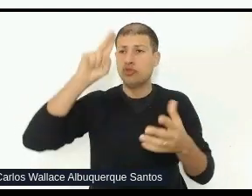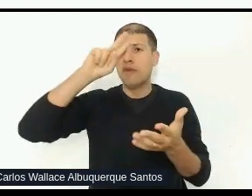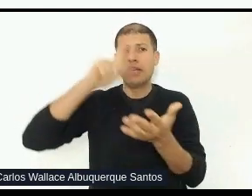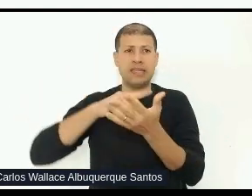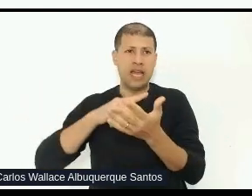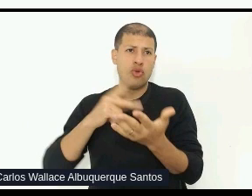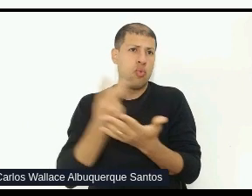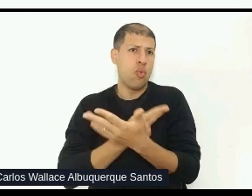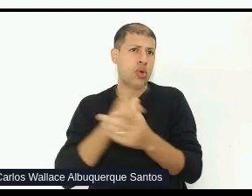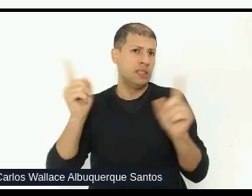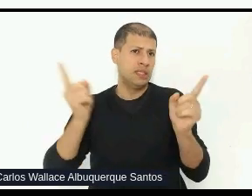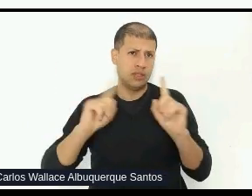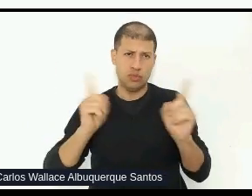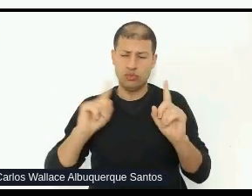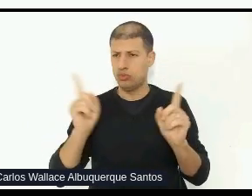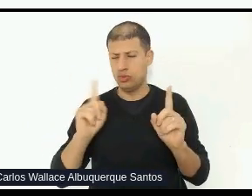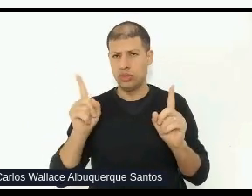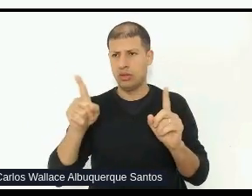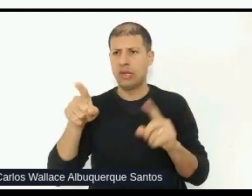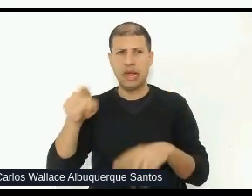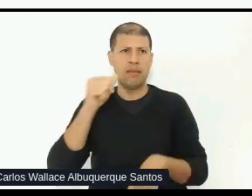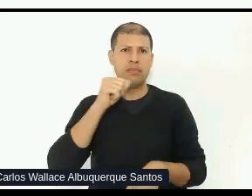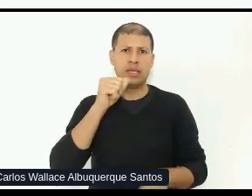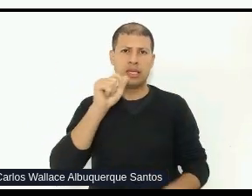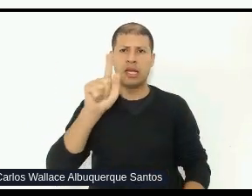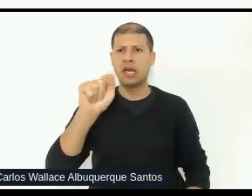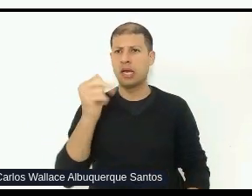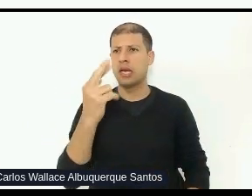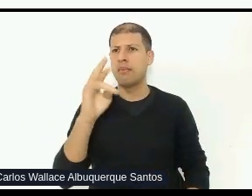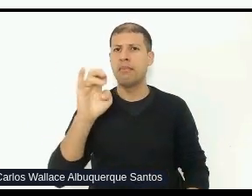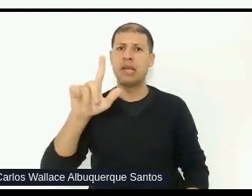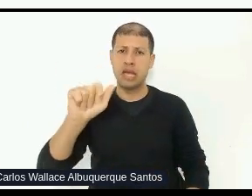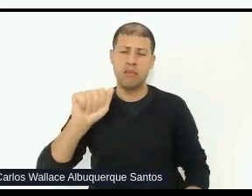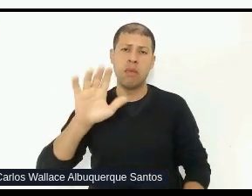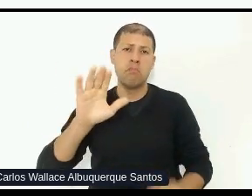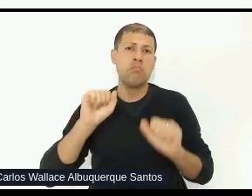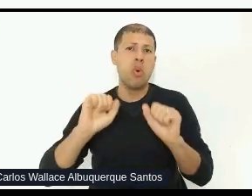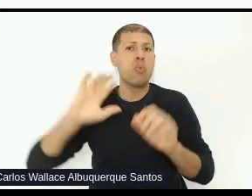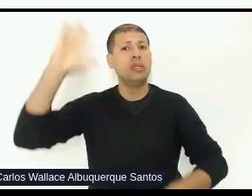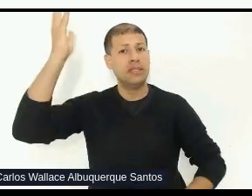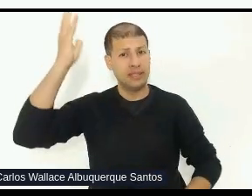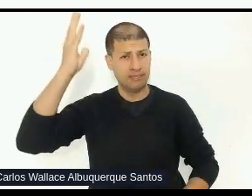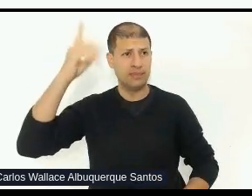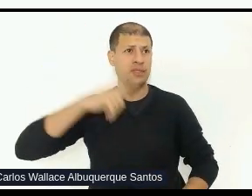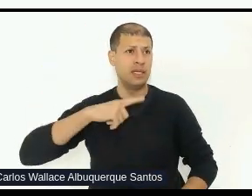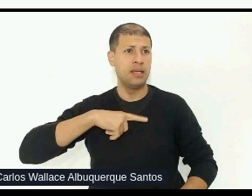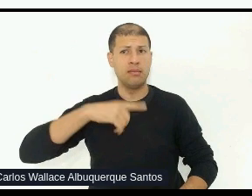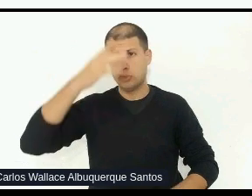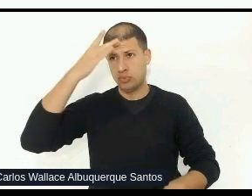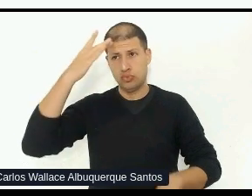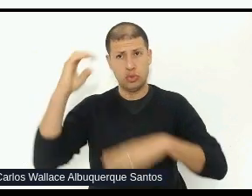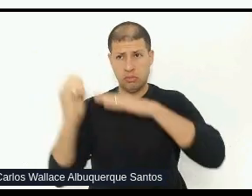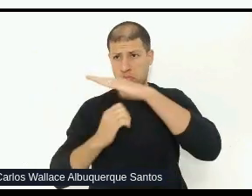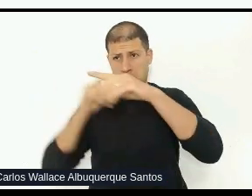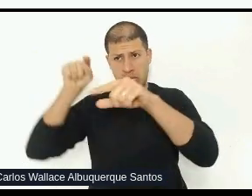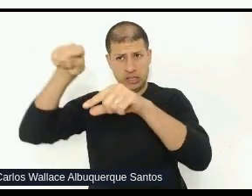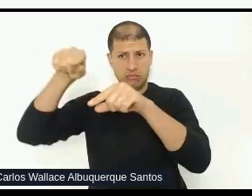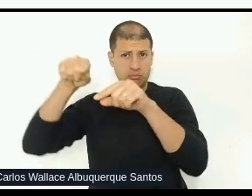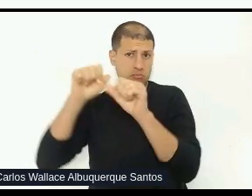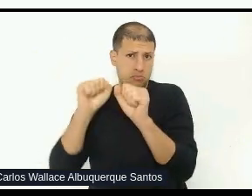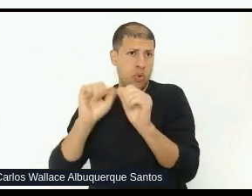TDC, com a nossa querida Gabriela, mas pode, talvez, surgir um caso dentro da sua organização. Então,